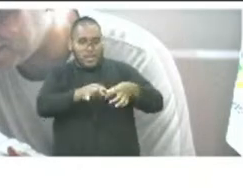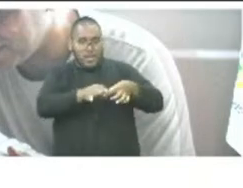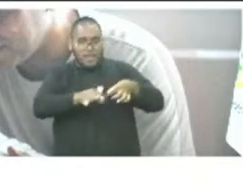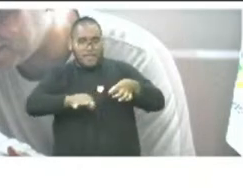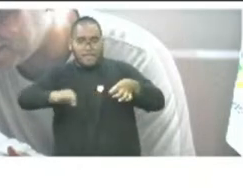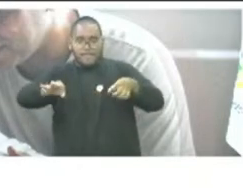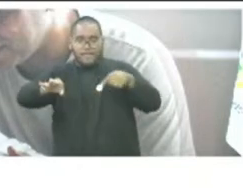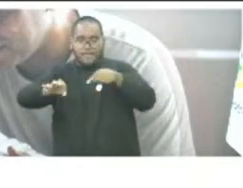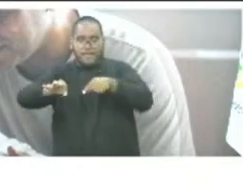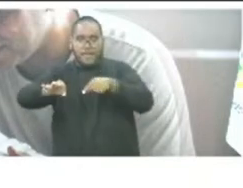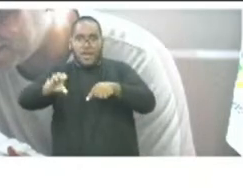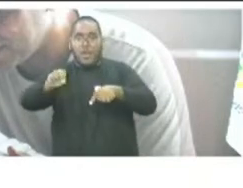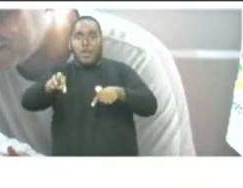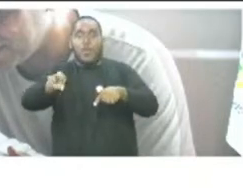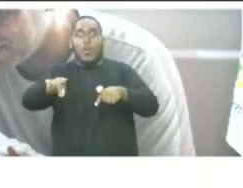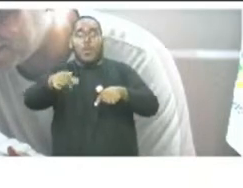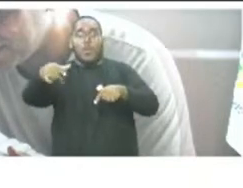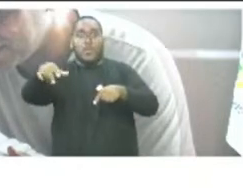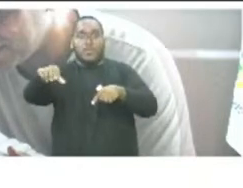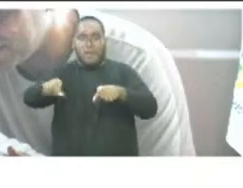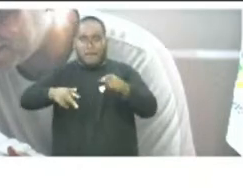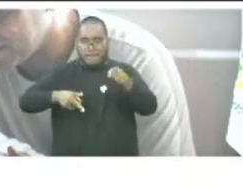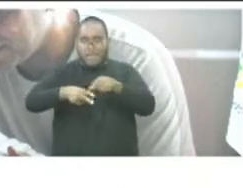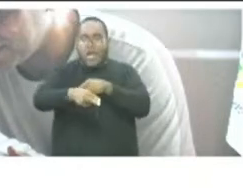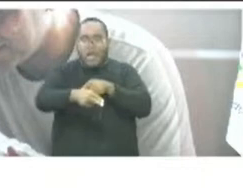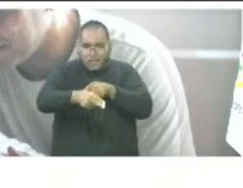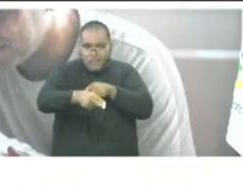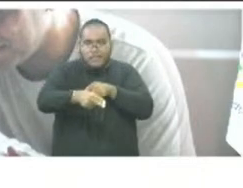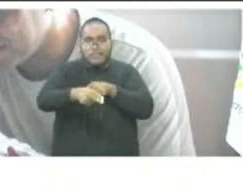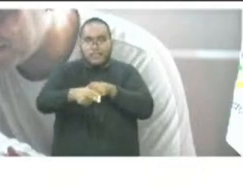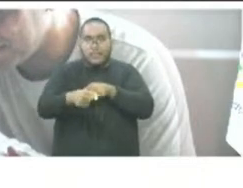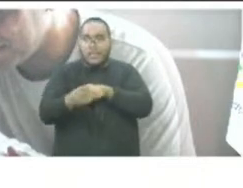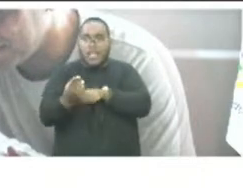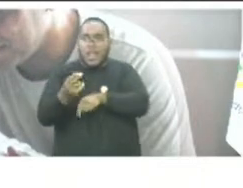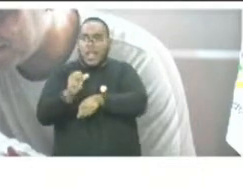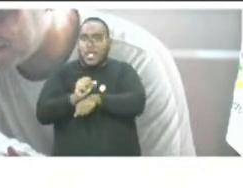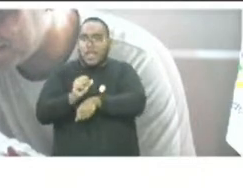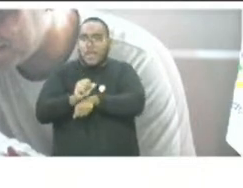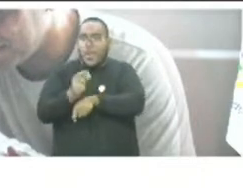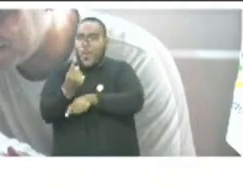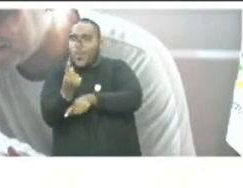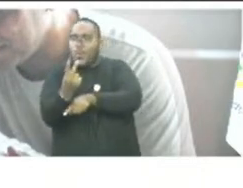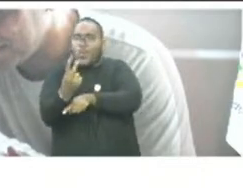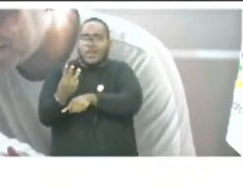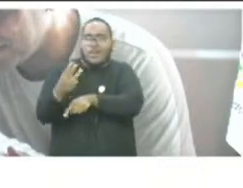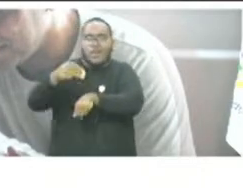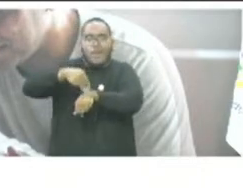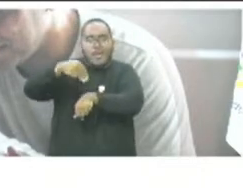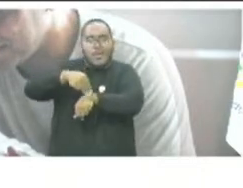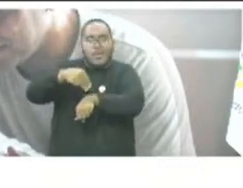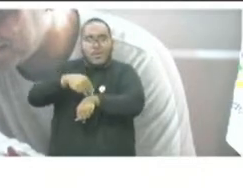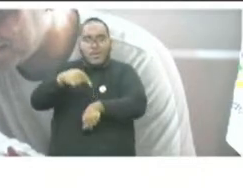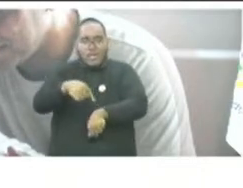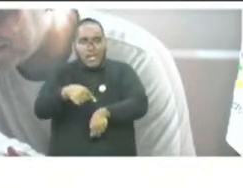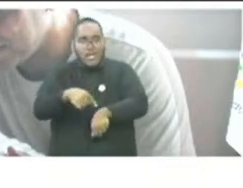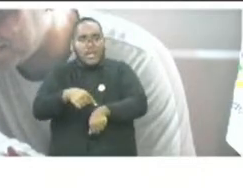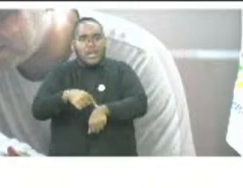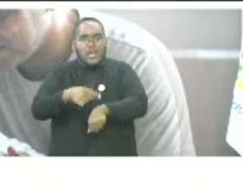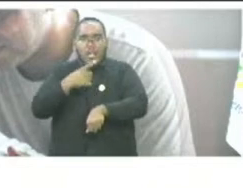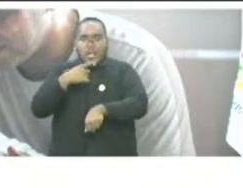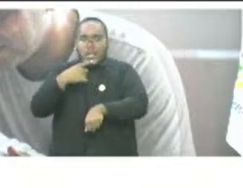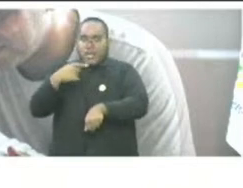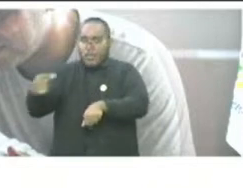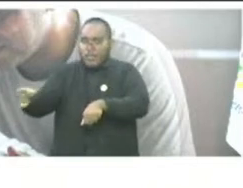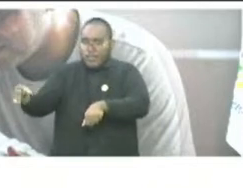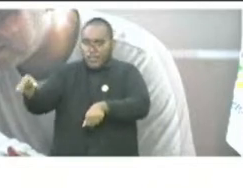pulsar ou fazer o clampeamento entre 1 a 3 minutos, para que esse bebê possa receber todo esse sangue que está na placenta, que é